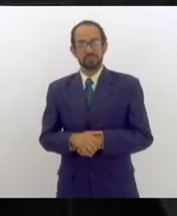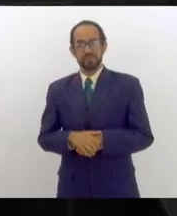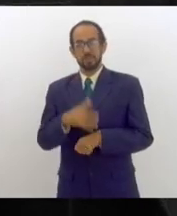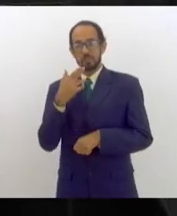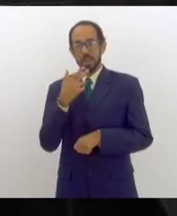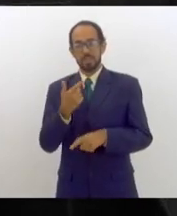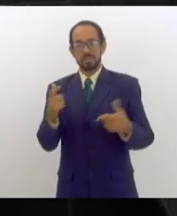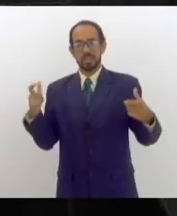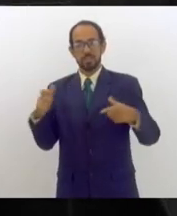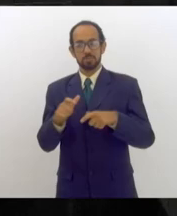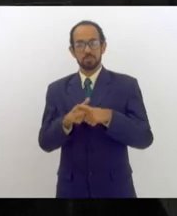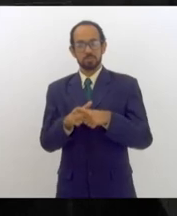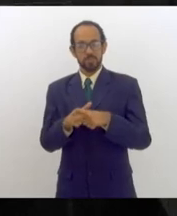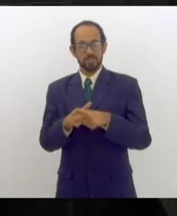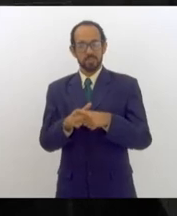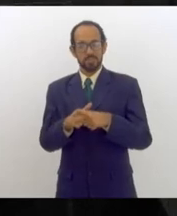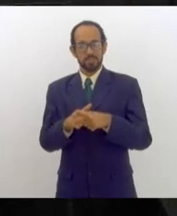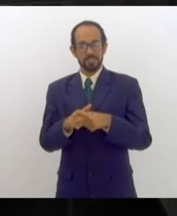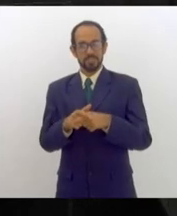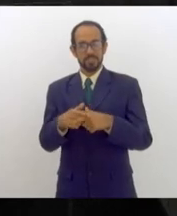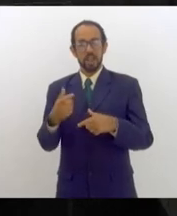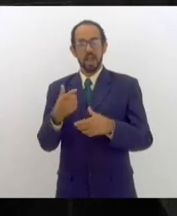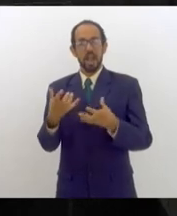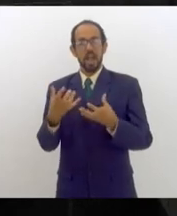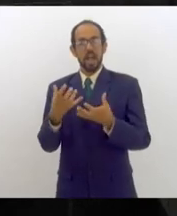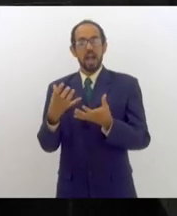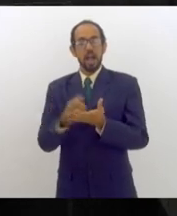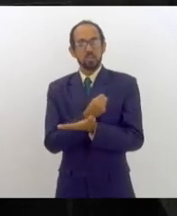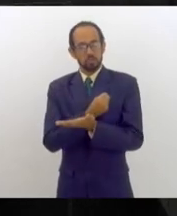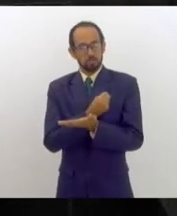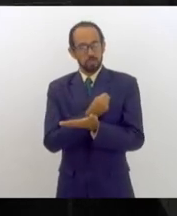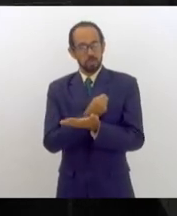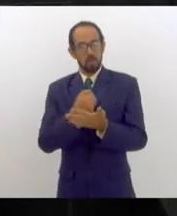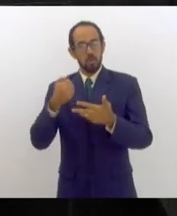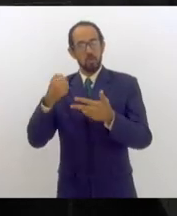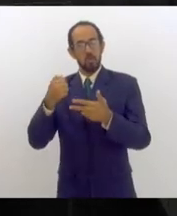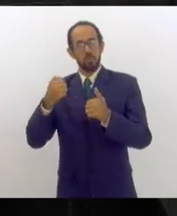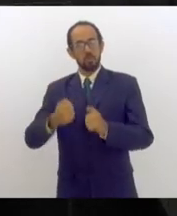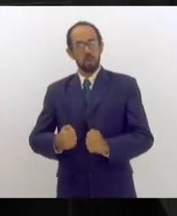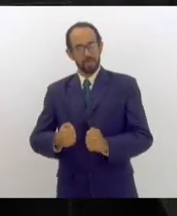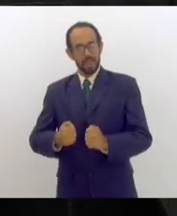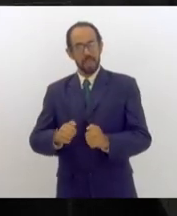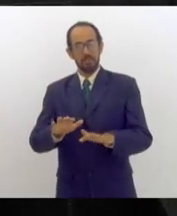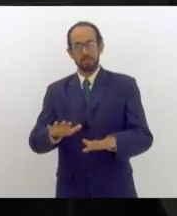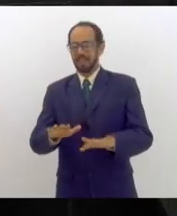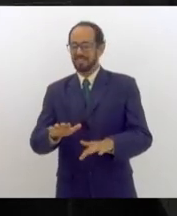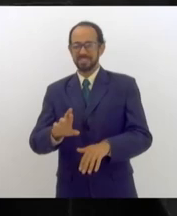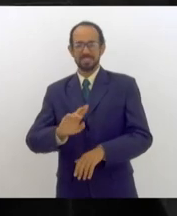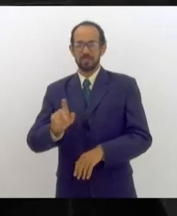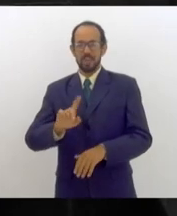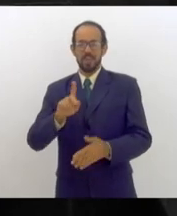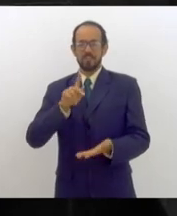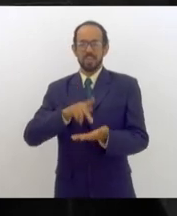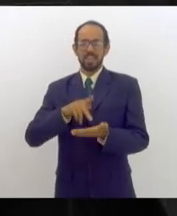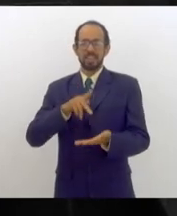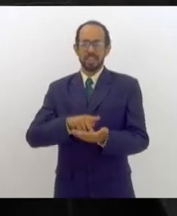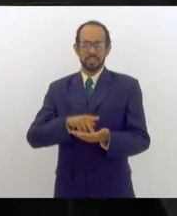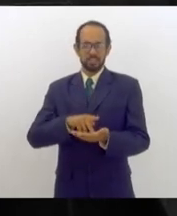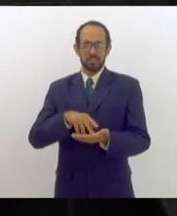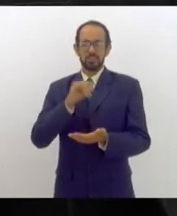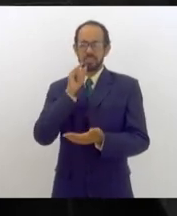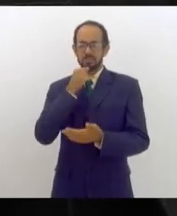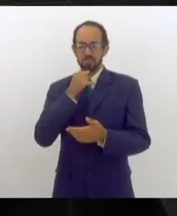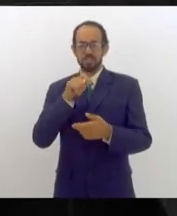as minorias estão no poder mas isto não é verdade tá sempre no poder as grandes